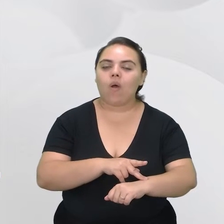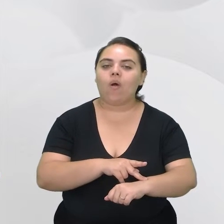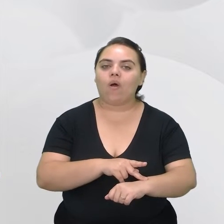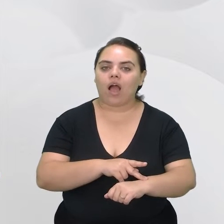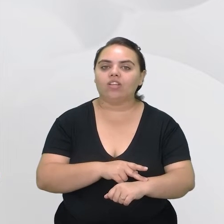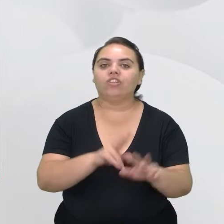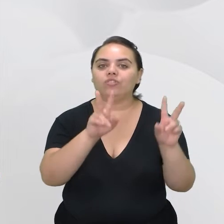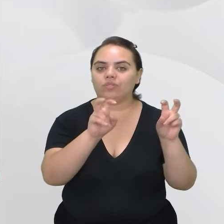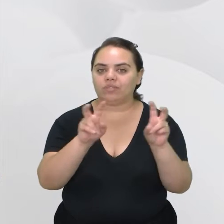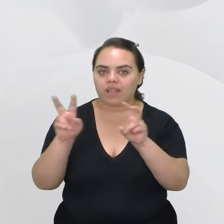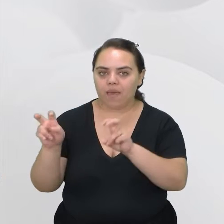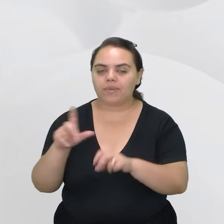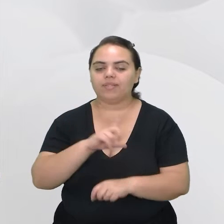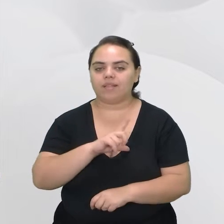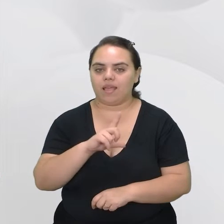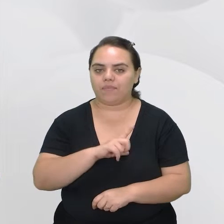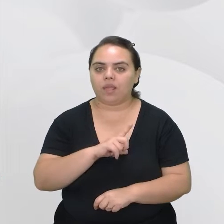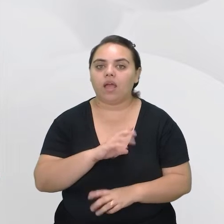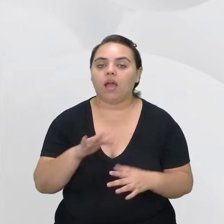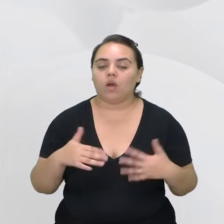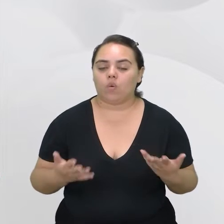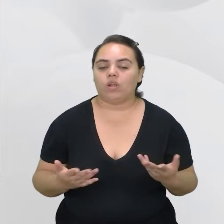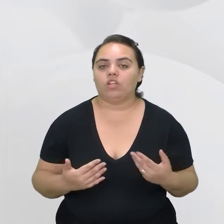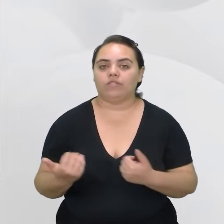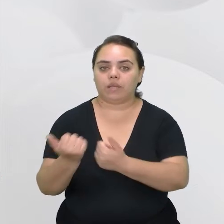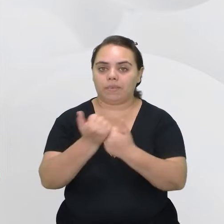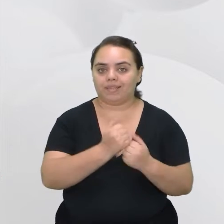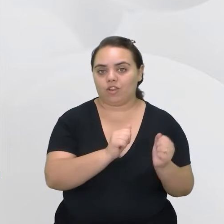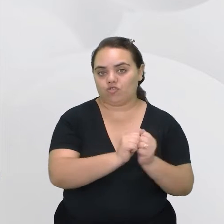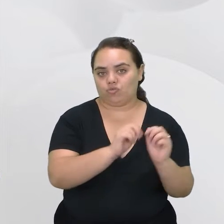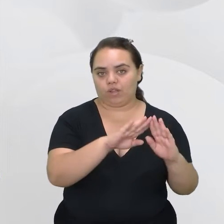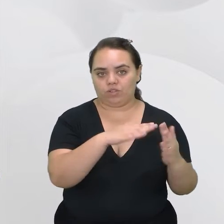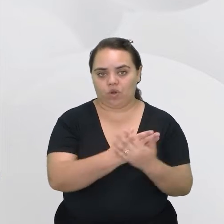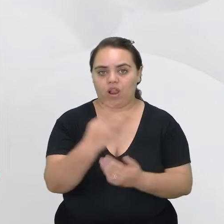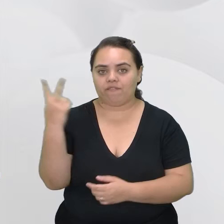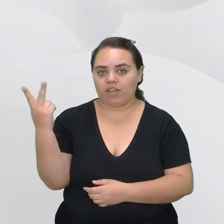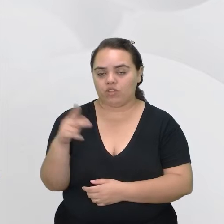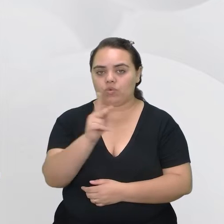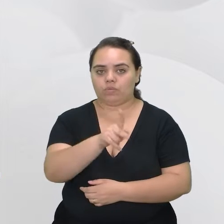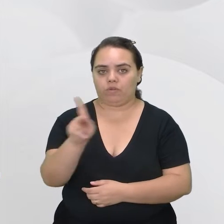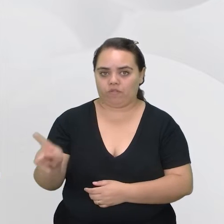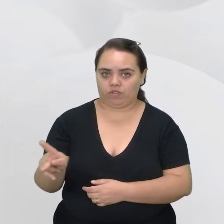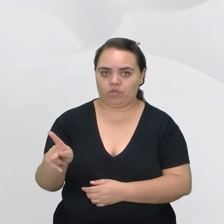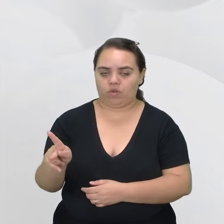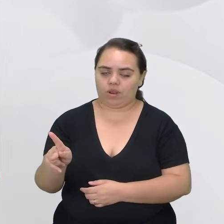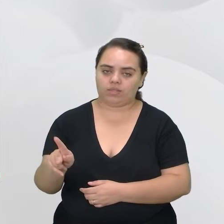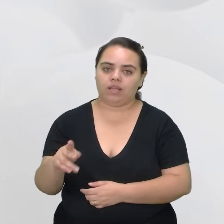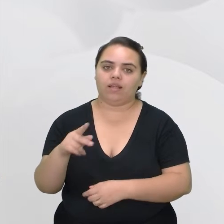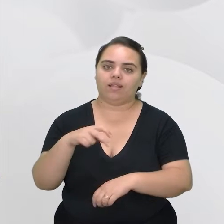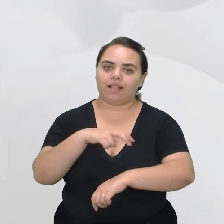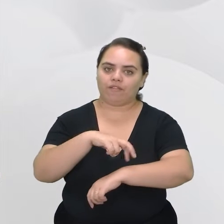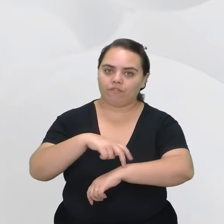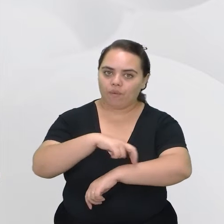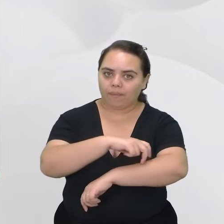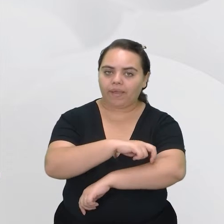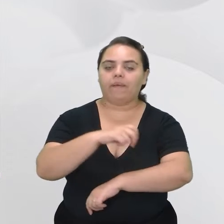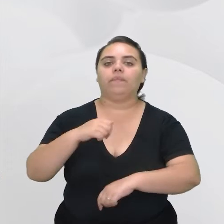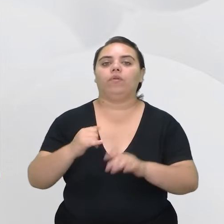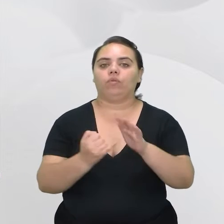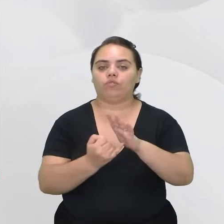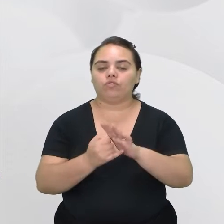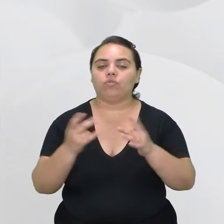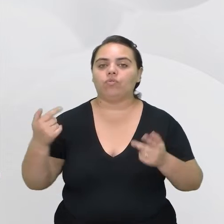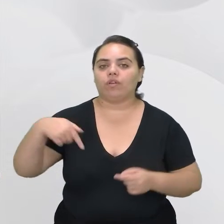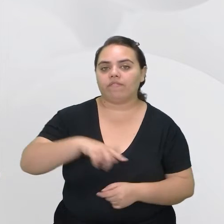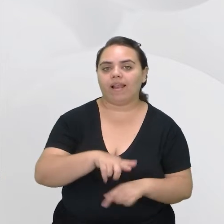alguns temas, né? A gente, quando faz a parceria com a escola, vão 2 educadoras ou educadores da Formigas de Embaúba e trabalham